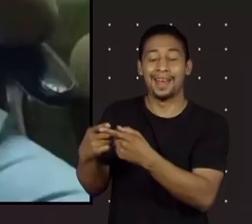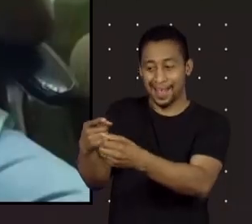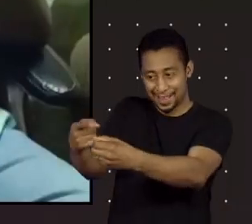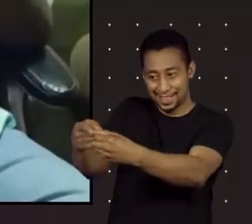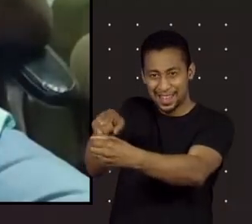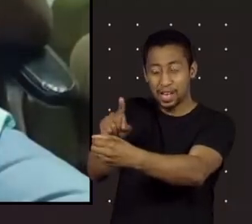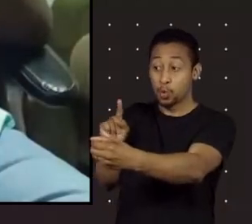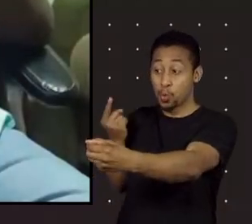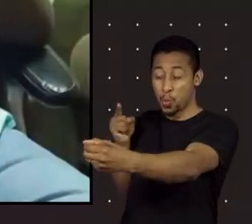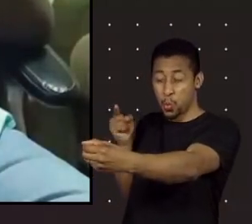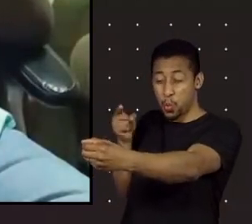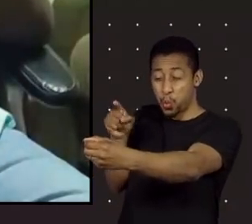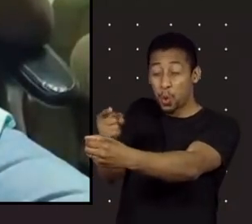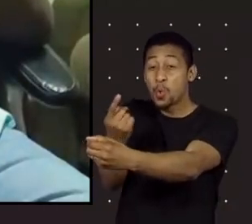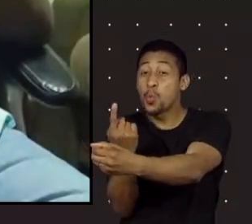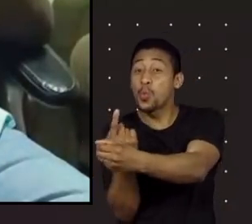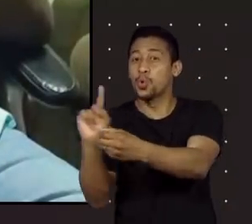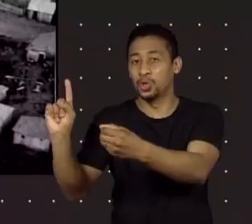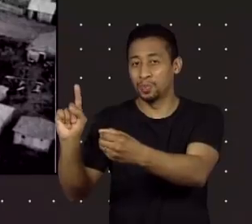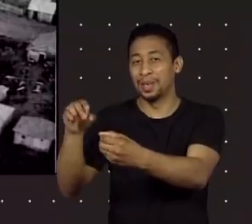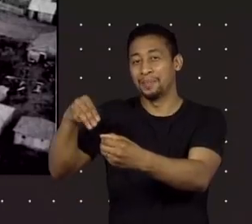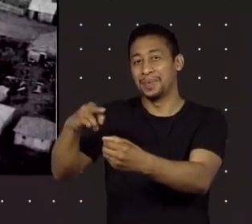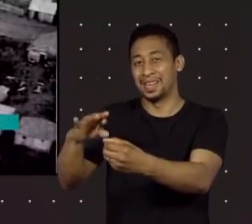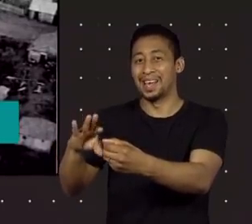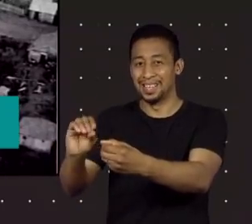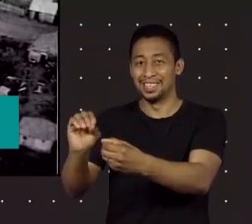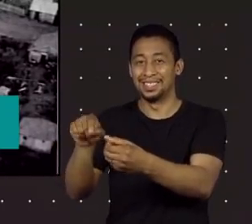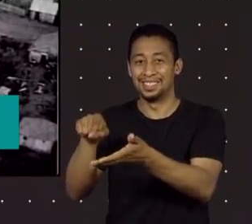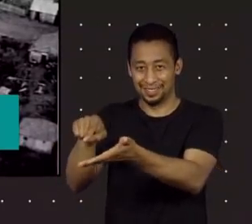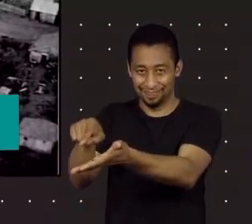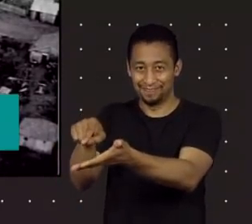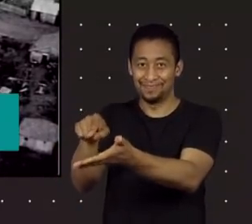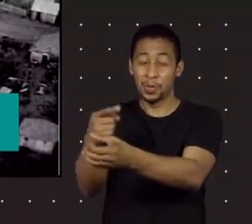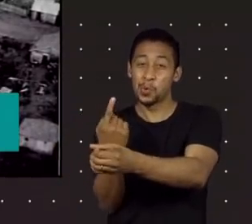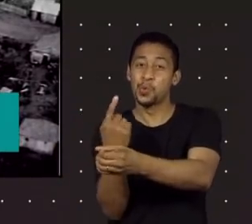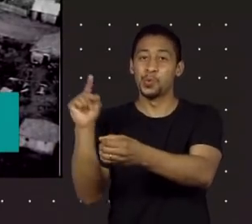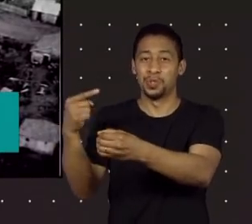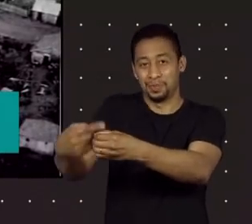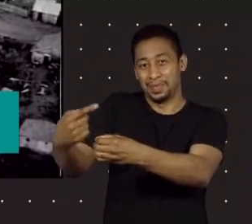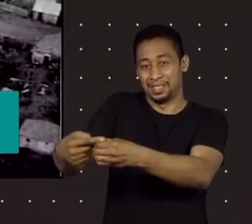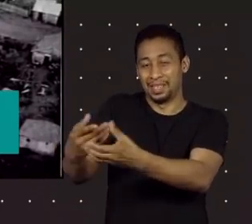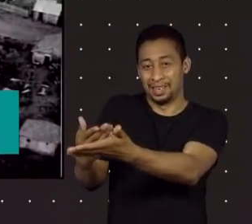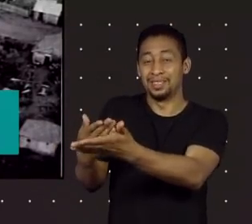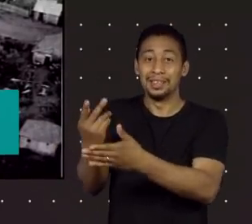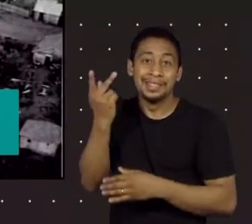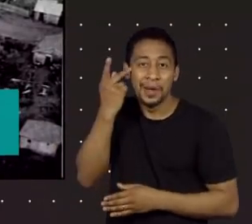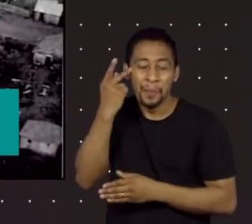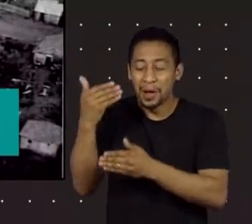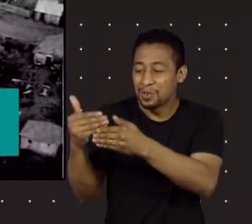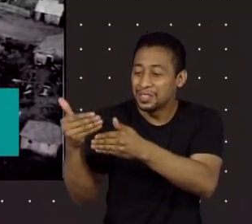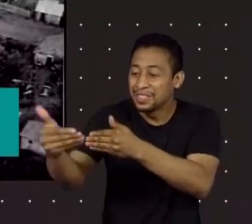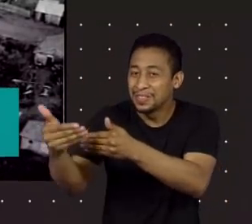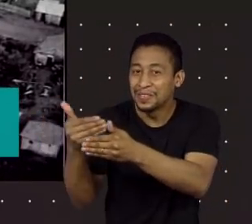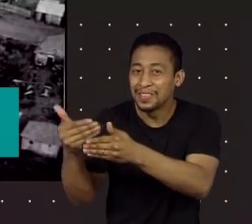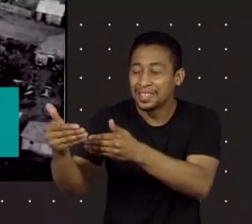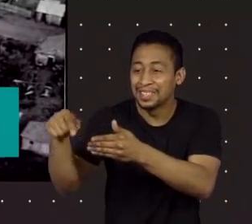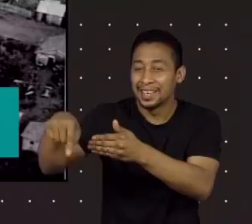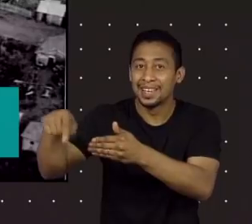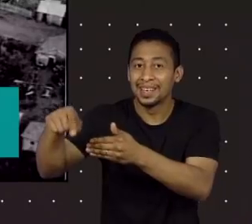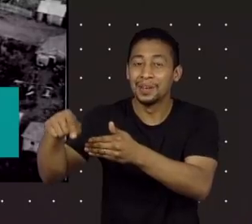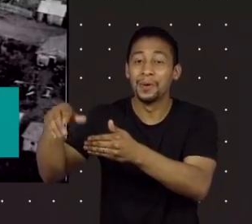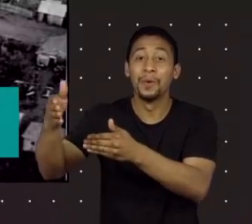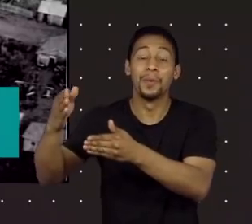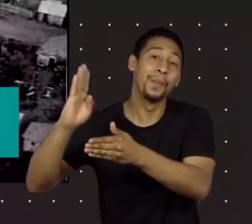Eu sei que vocês sabem. E Mirante é oeste, né? Já faz divisa com o Paraná, muito